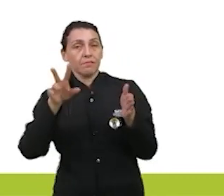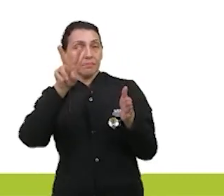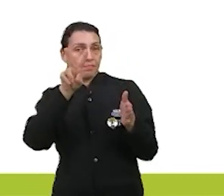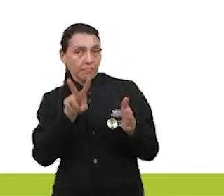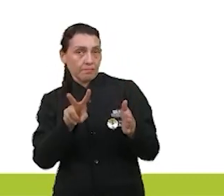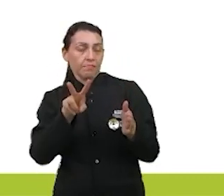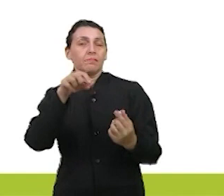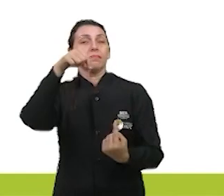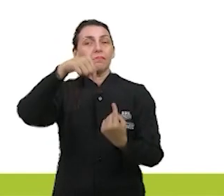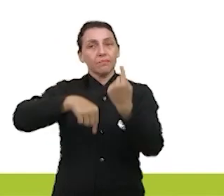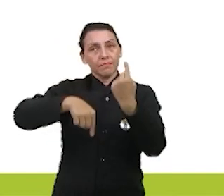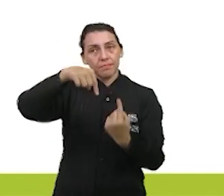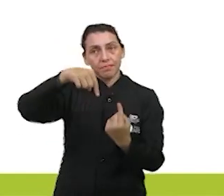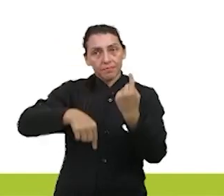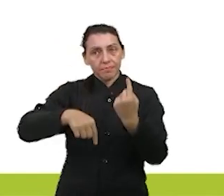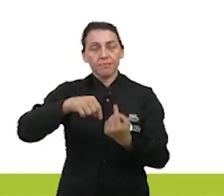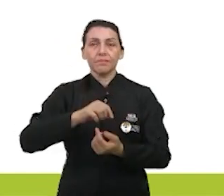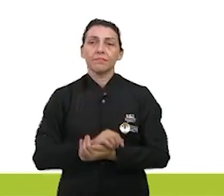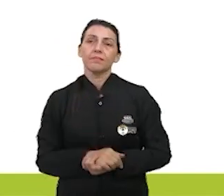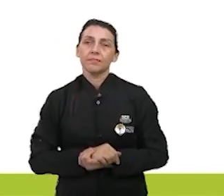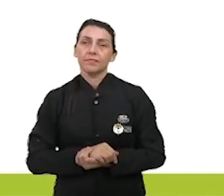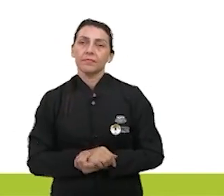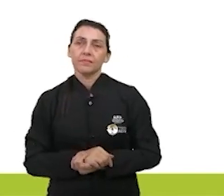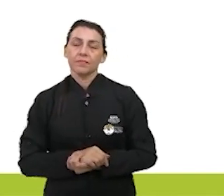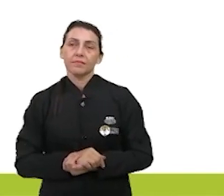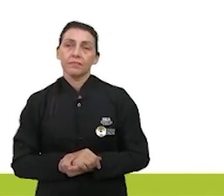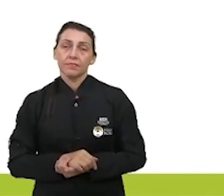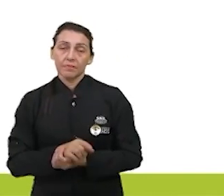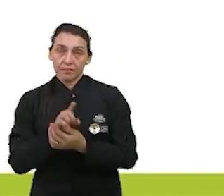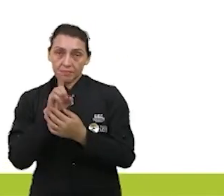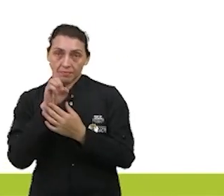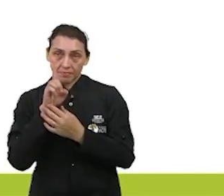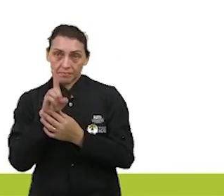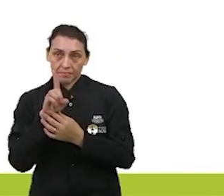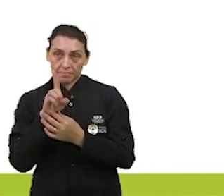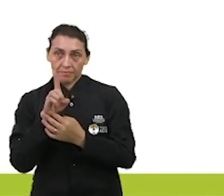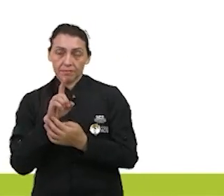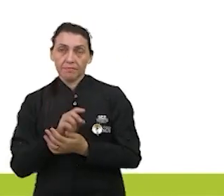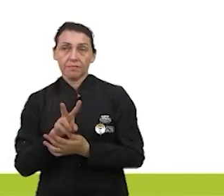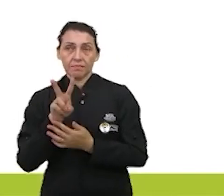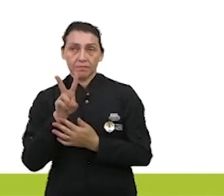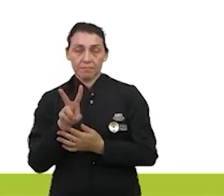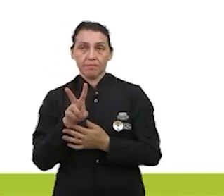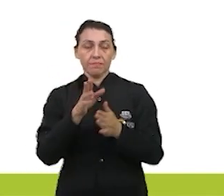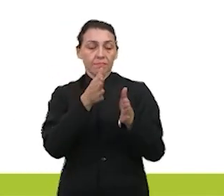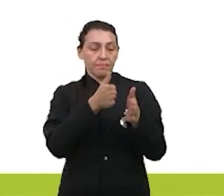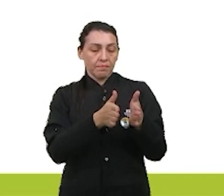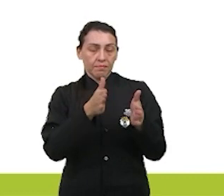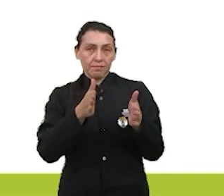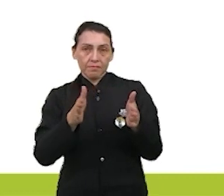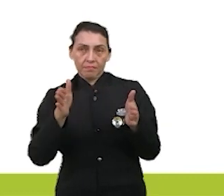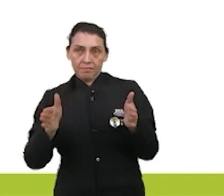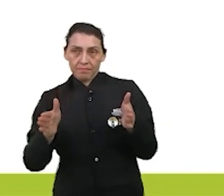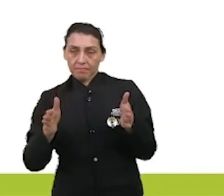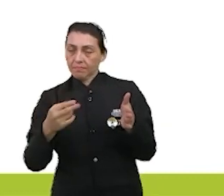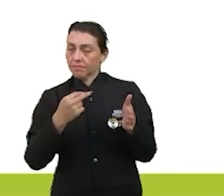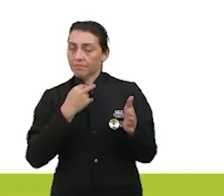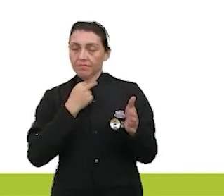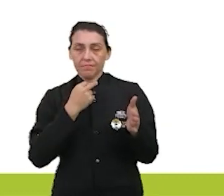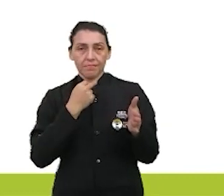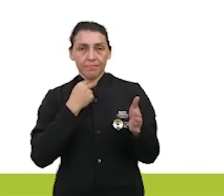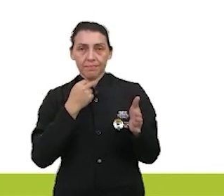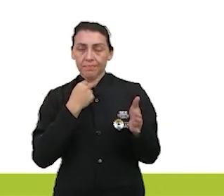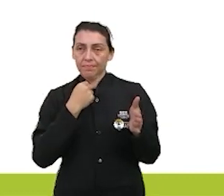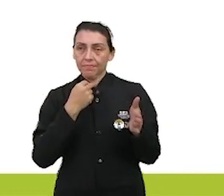V em paralelo. A nossa questão D, V está em série. Não pode, gente.